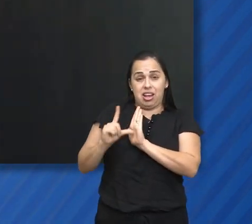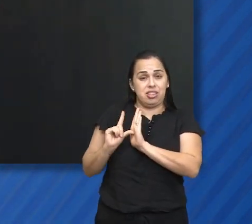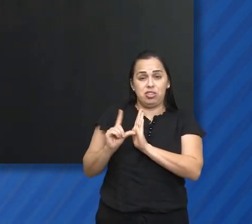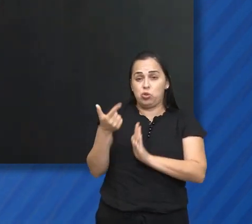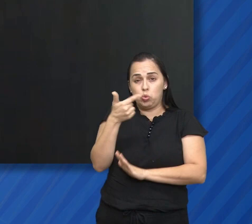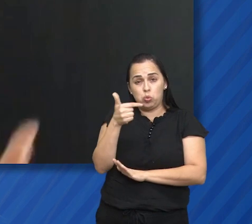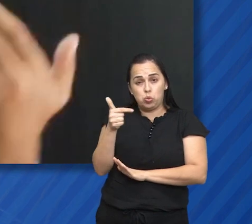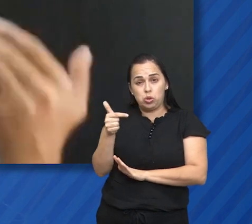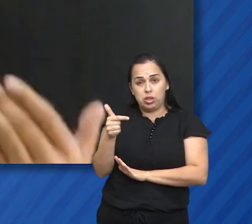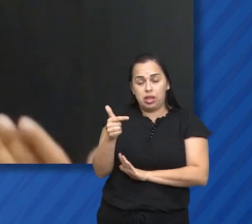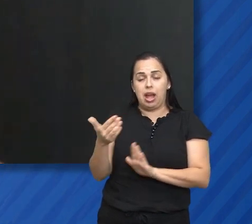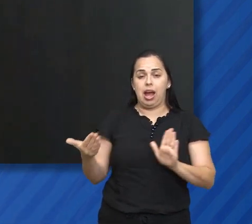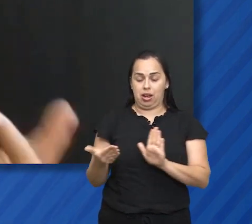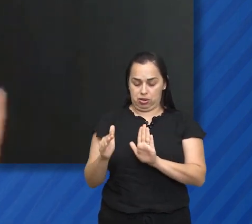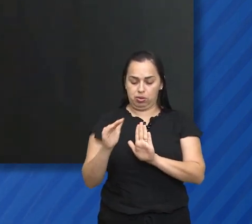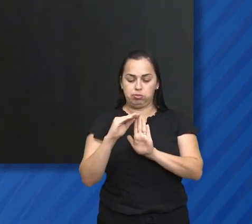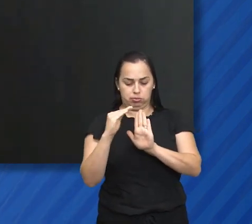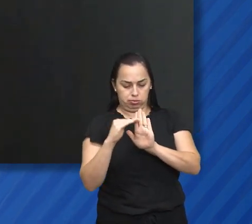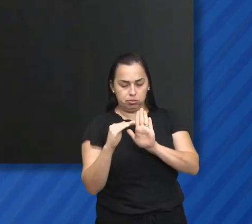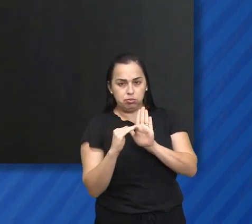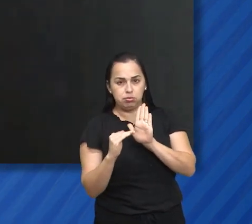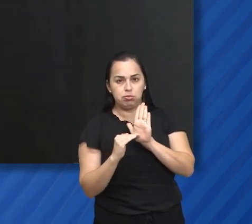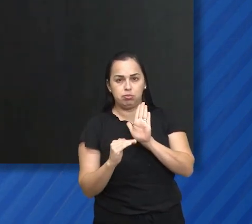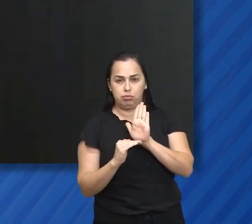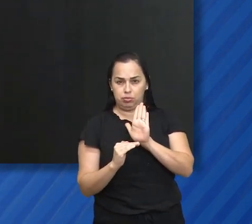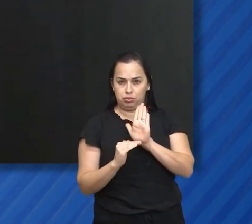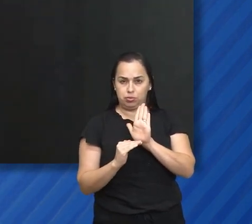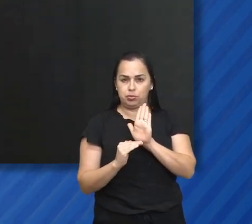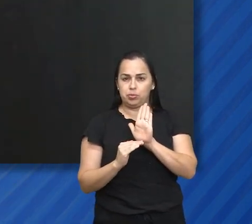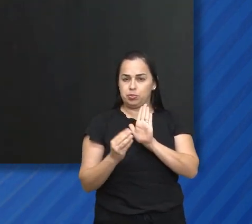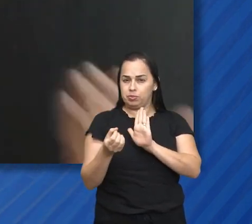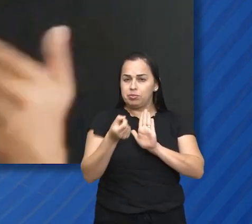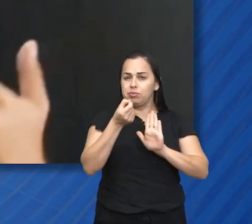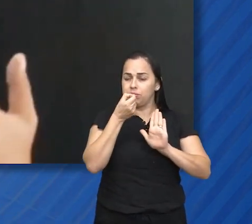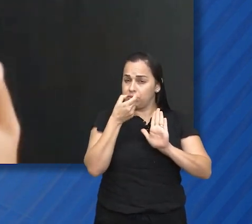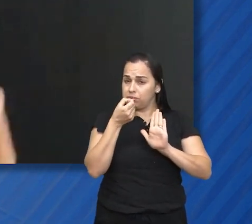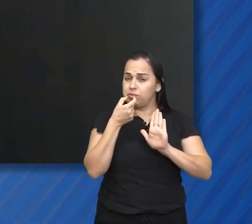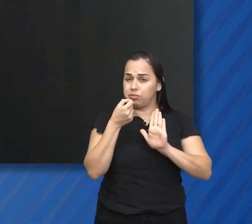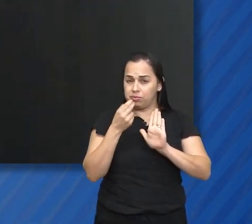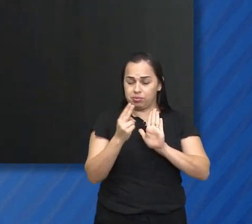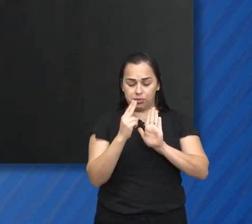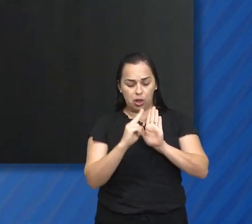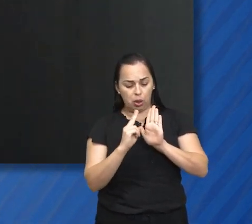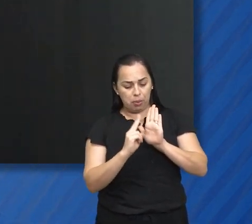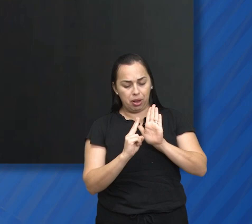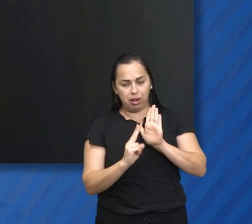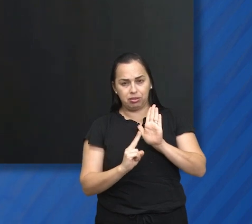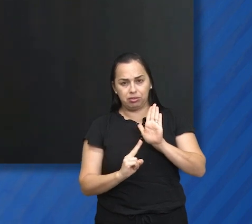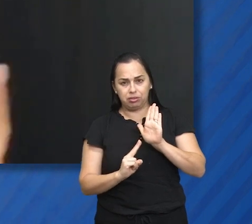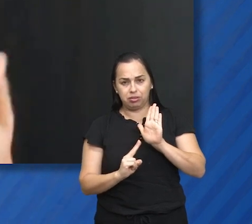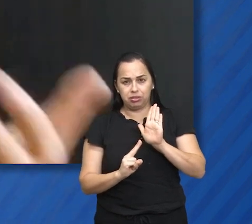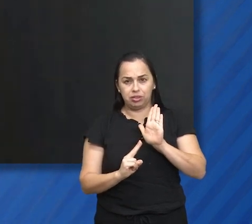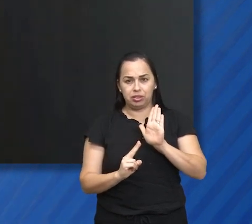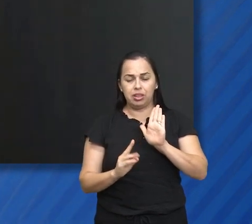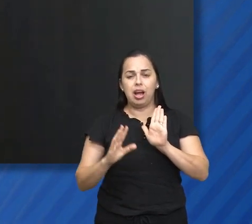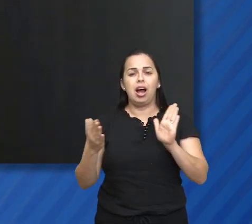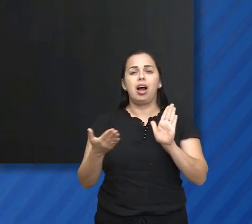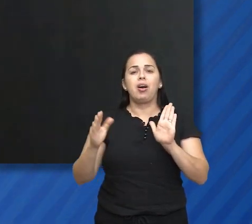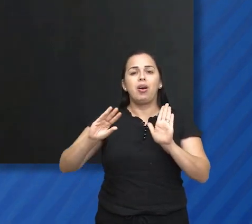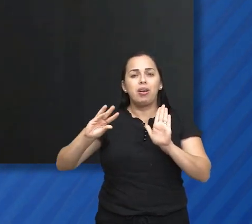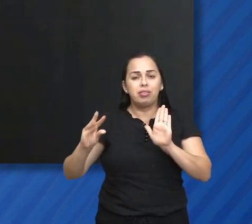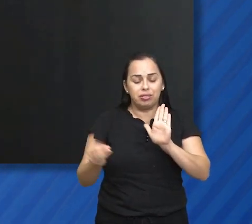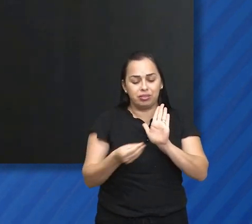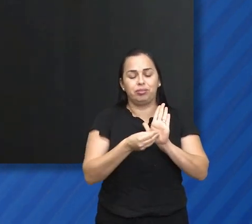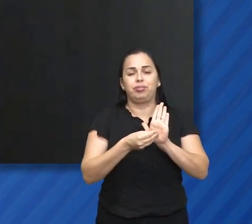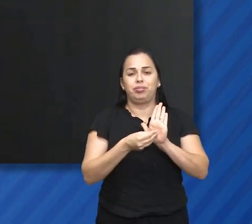os medicamentos que estão previstos no rol, mais são de uso oral ou domiciliar, já estavam com cobertura garantida. O que foi acrescentado agora foi